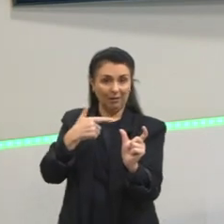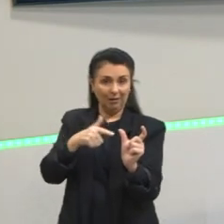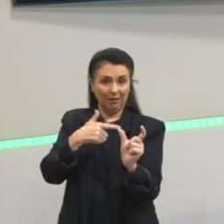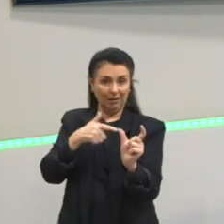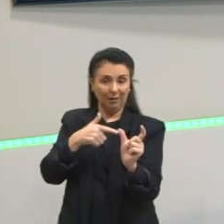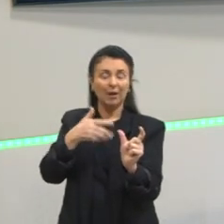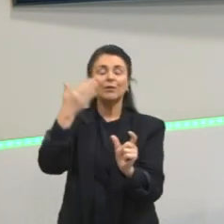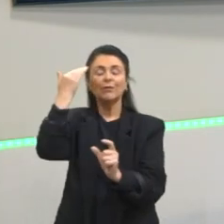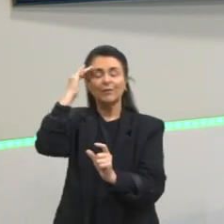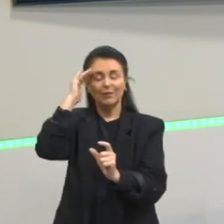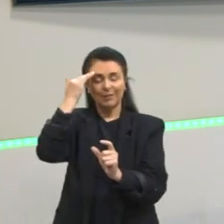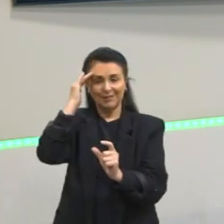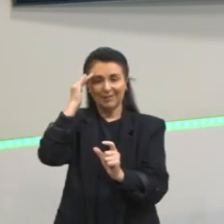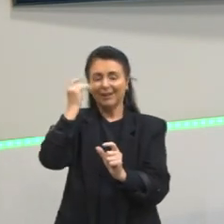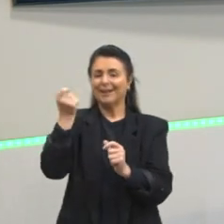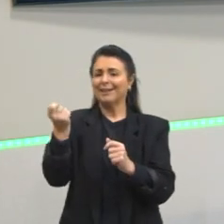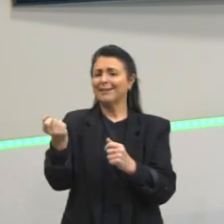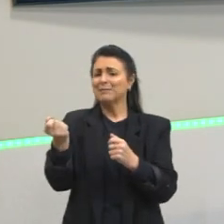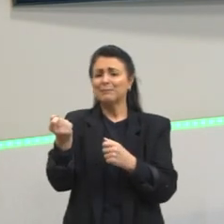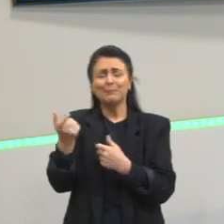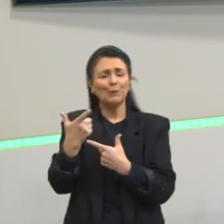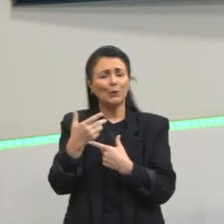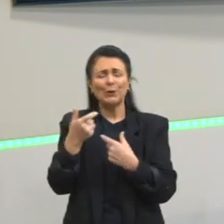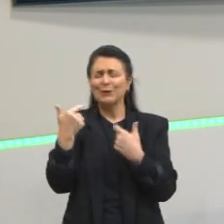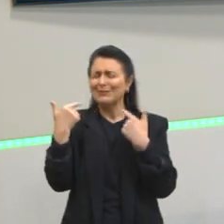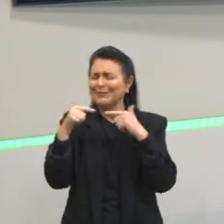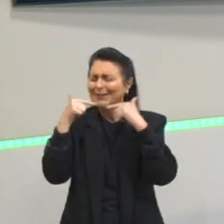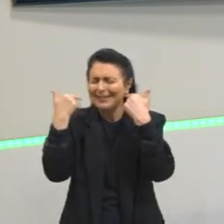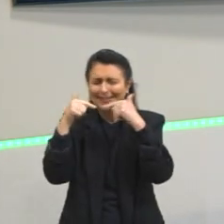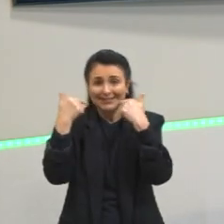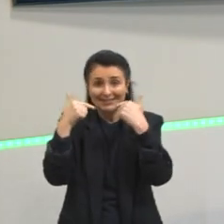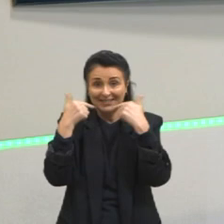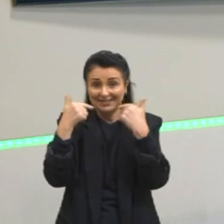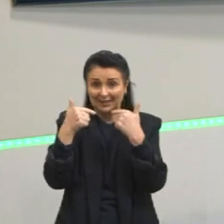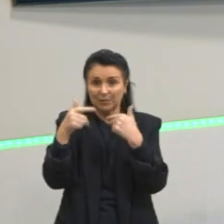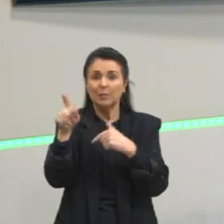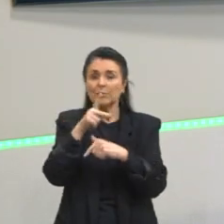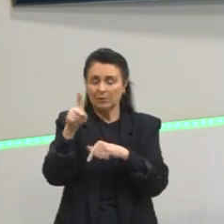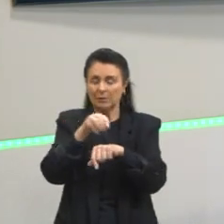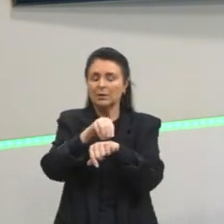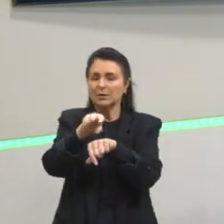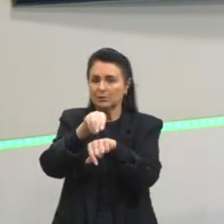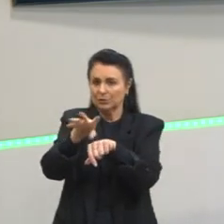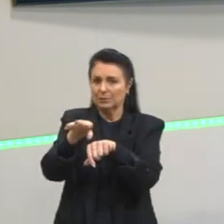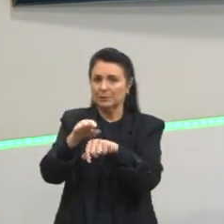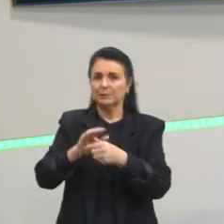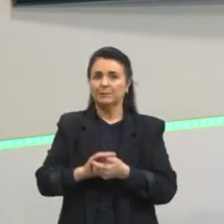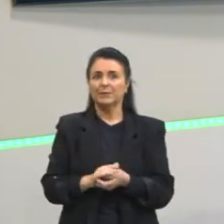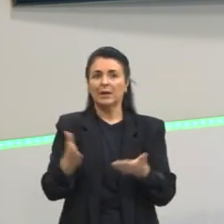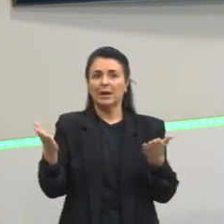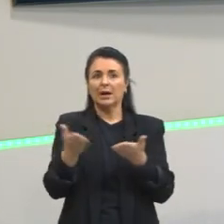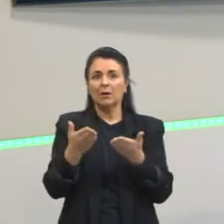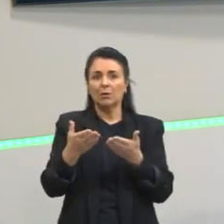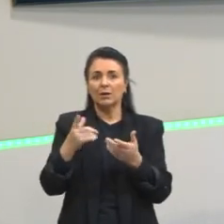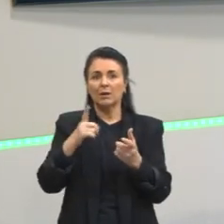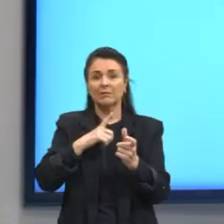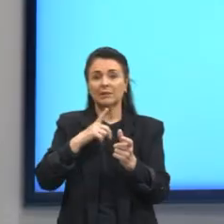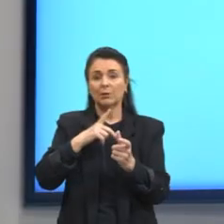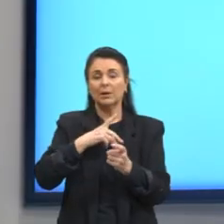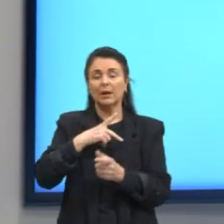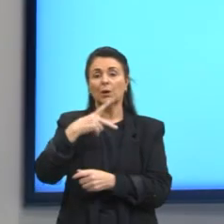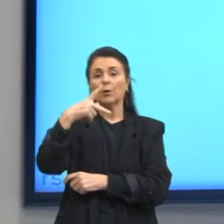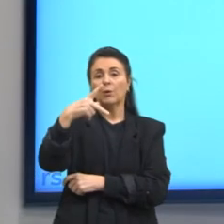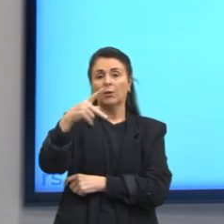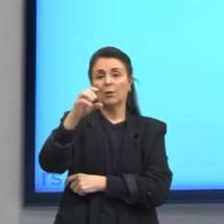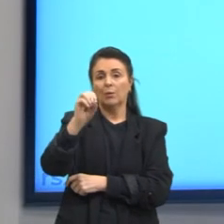vocês vão entender de maneira bem engraçada é um vídeo que realmente eu tô trazendo aqui porque ele vale a pena e depois o pleonasmo